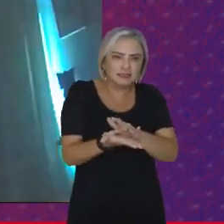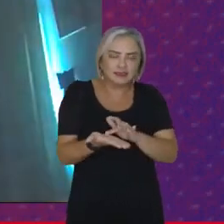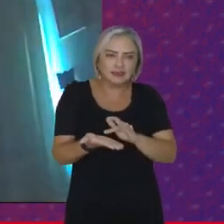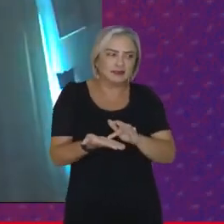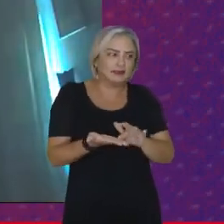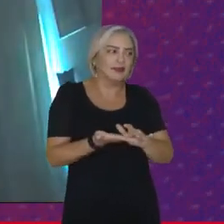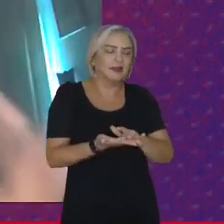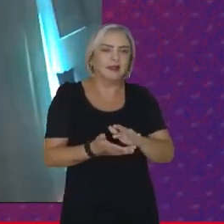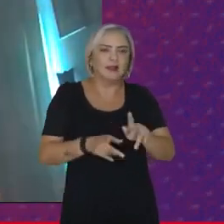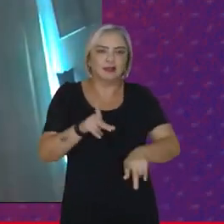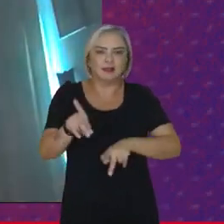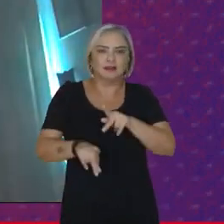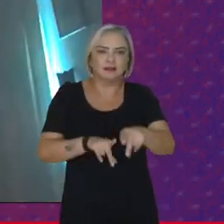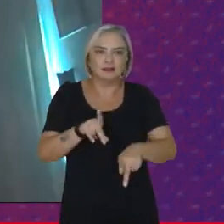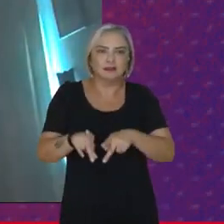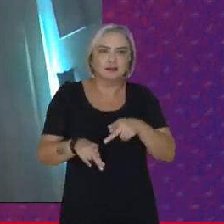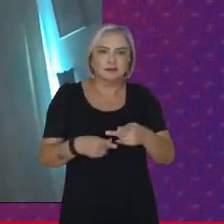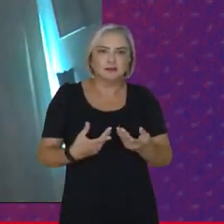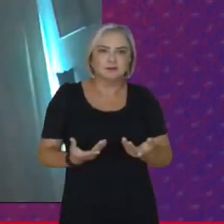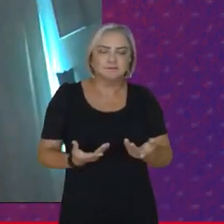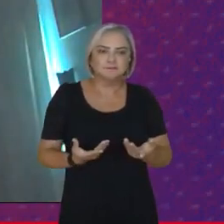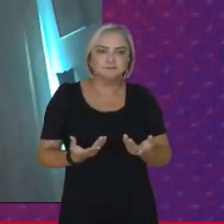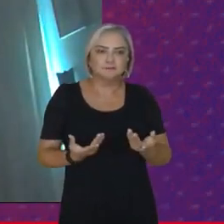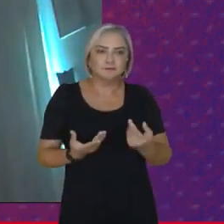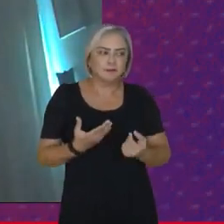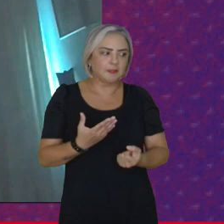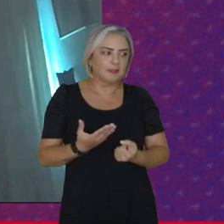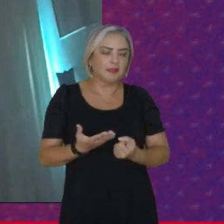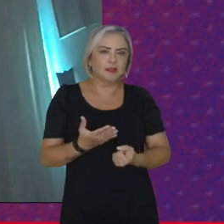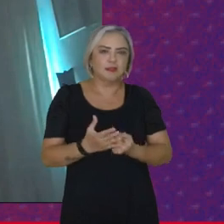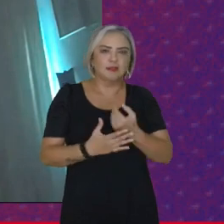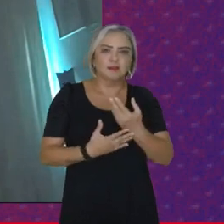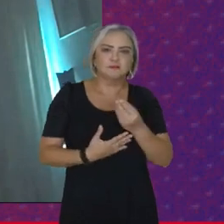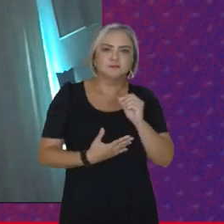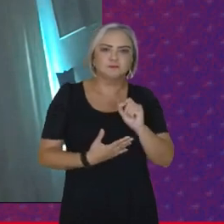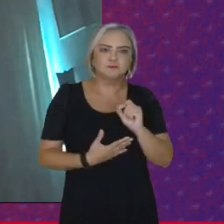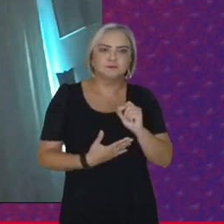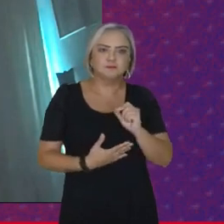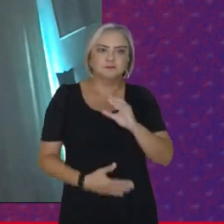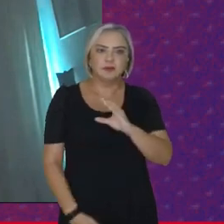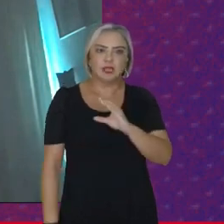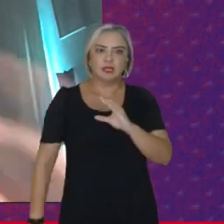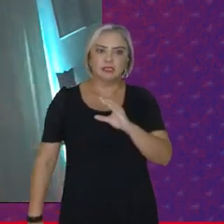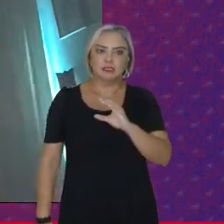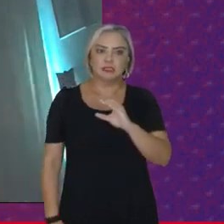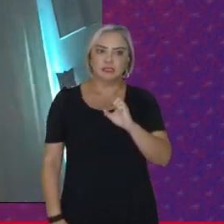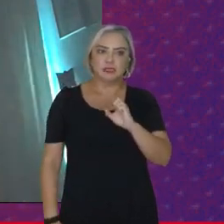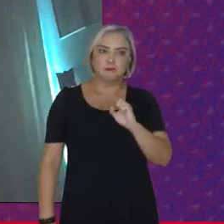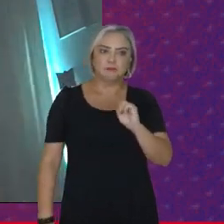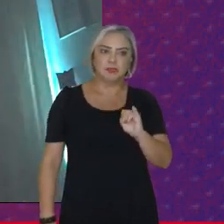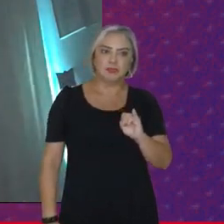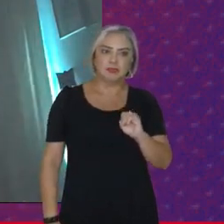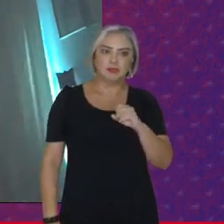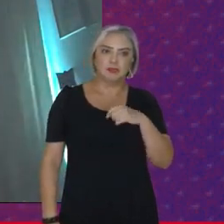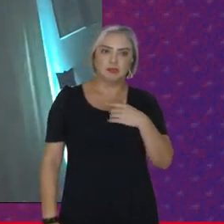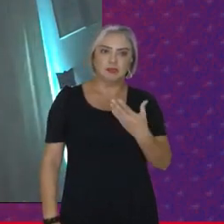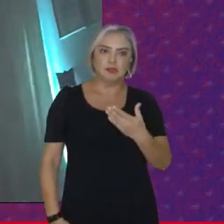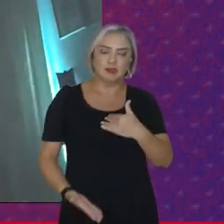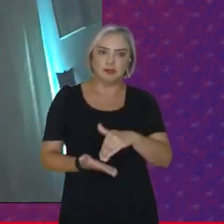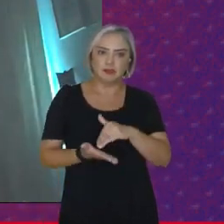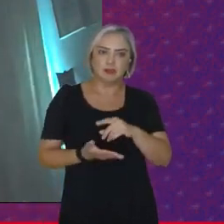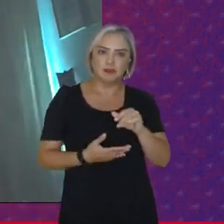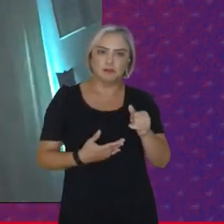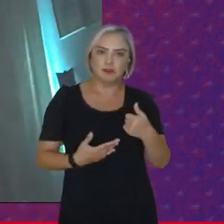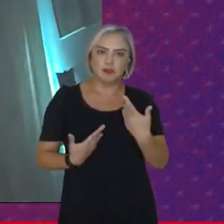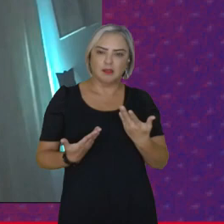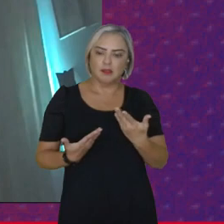políticas pensadas até a partir do momento da criação da própria CEPIR, e com isso eu quero vincular o nosso